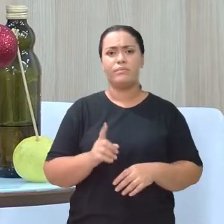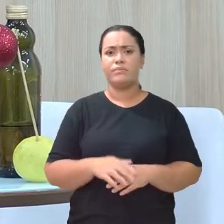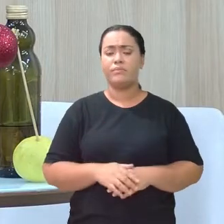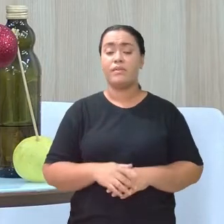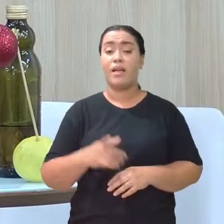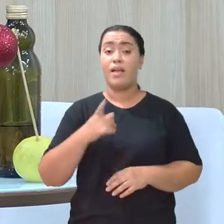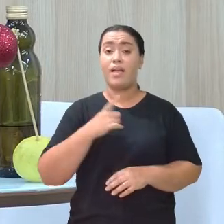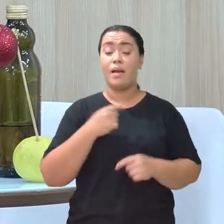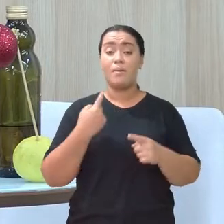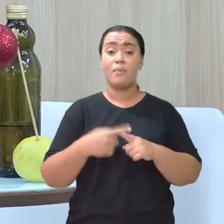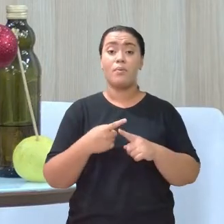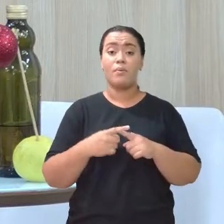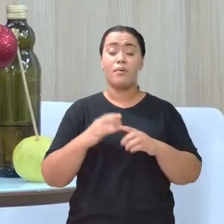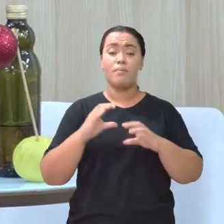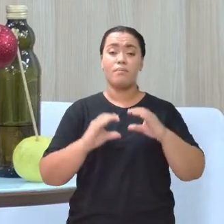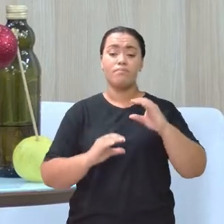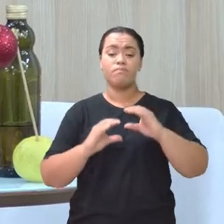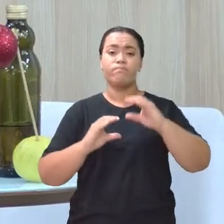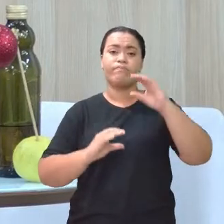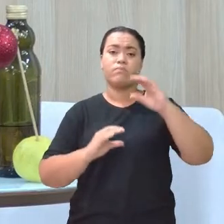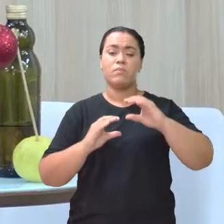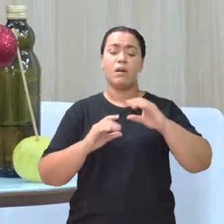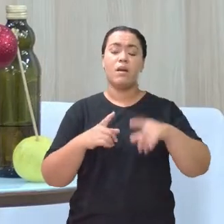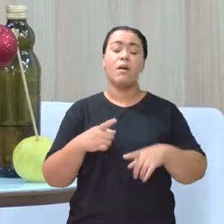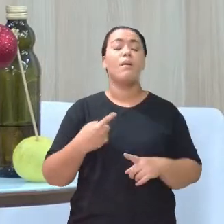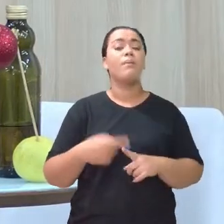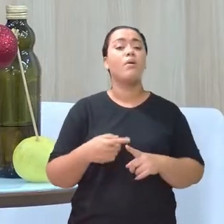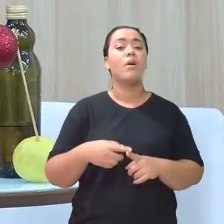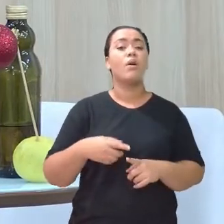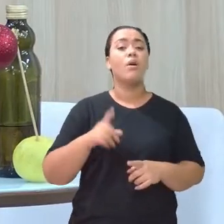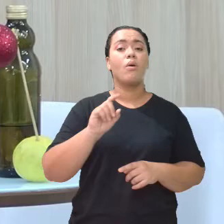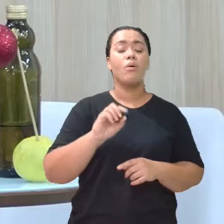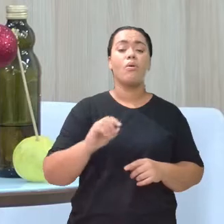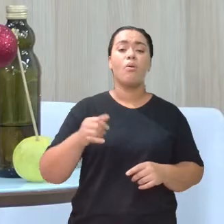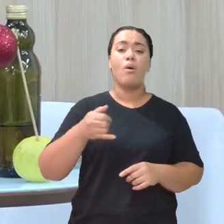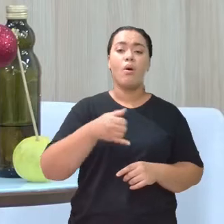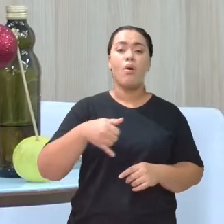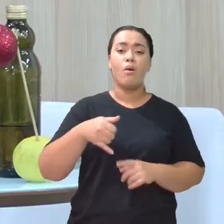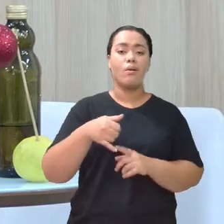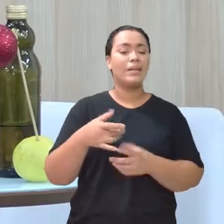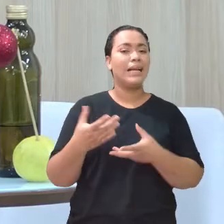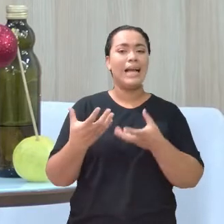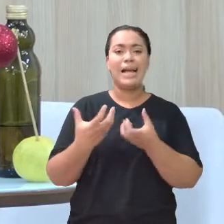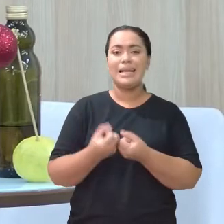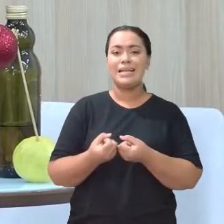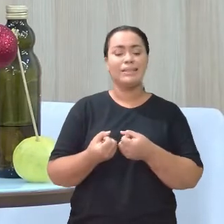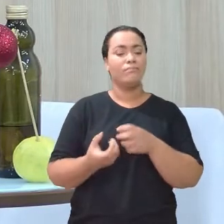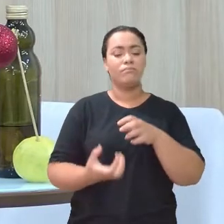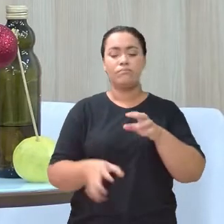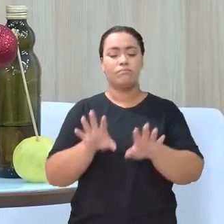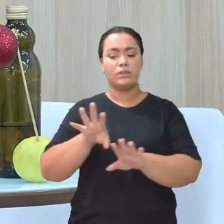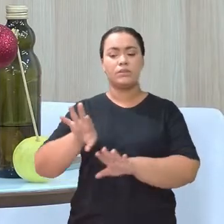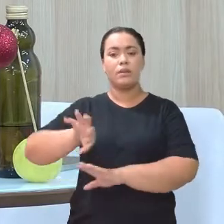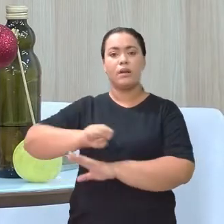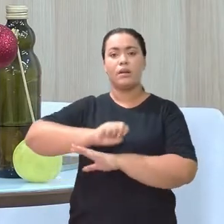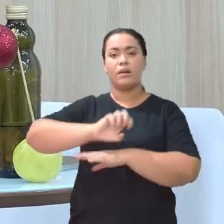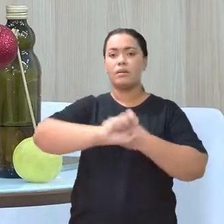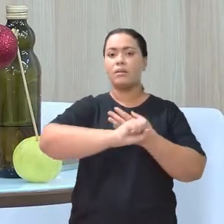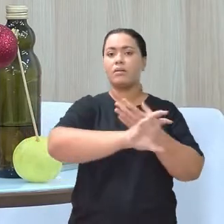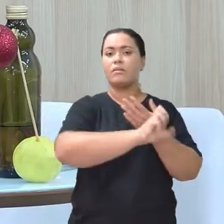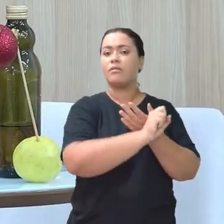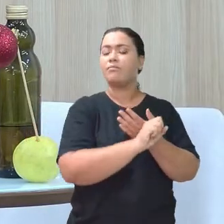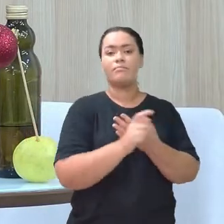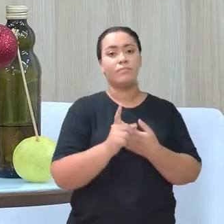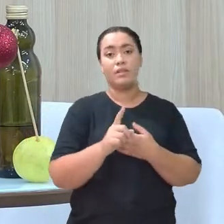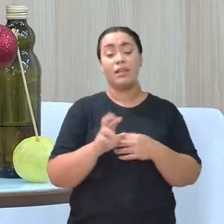existe a densidade e a água e o óleo ele é considerado apolar. Ele não recebe a atração como a gente viu que acontece